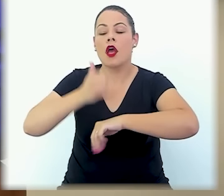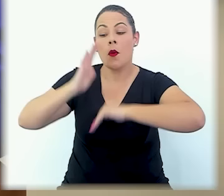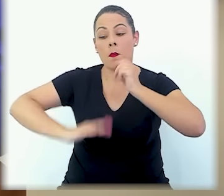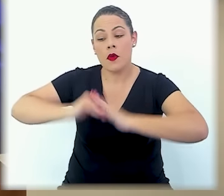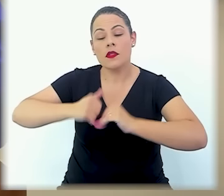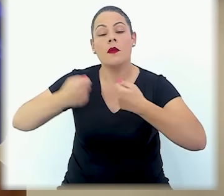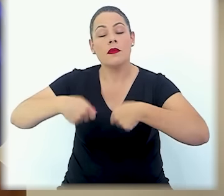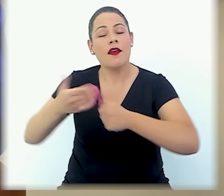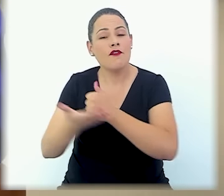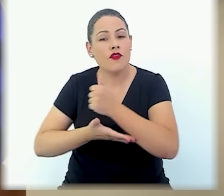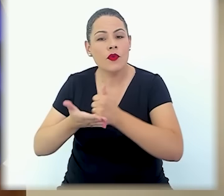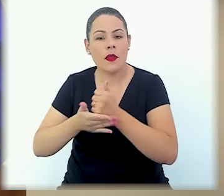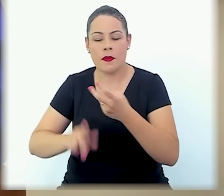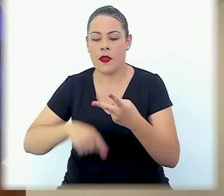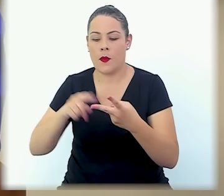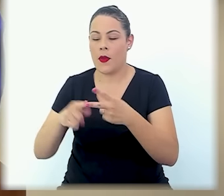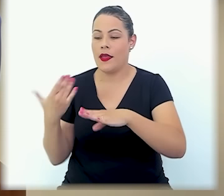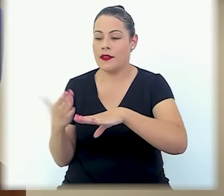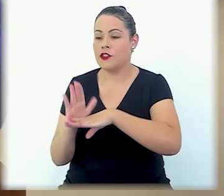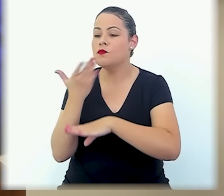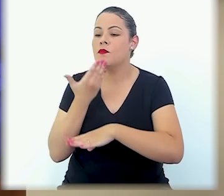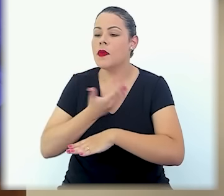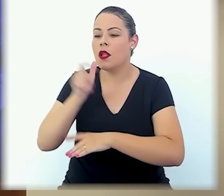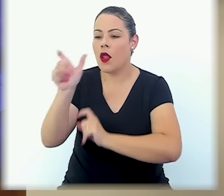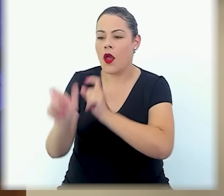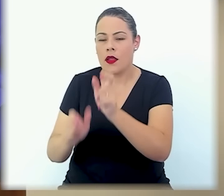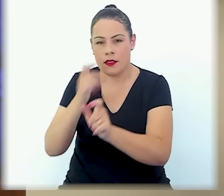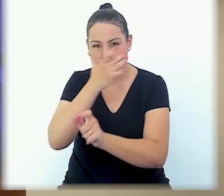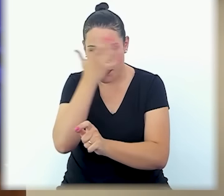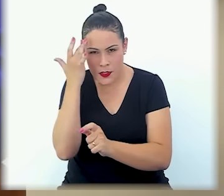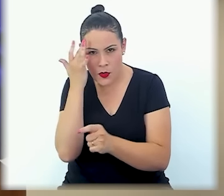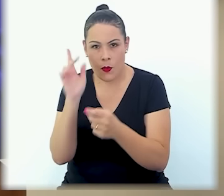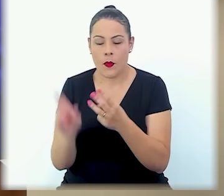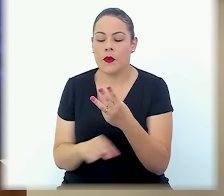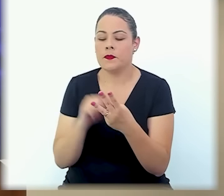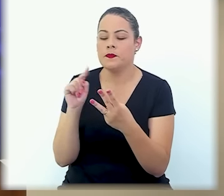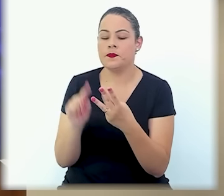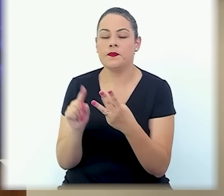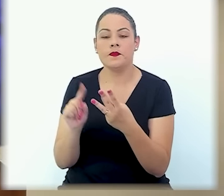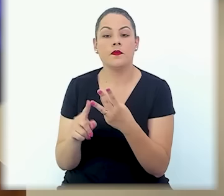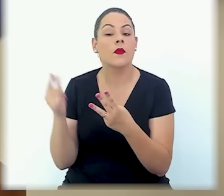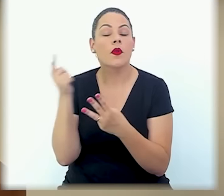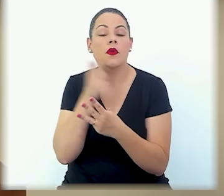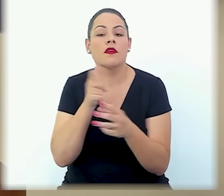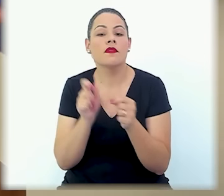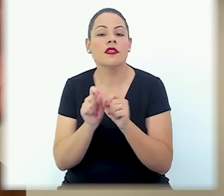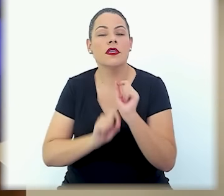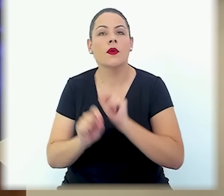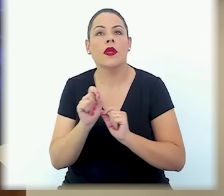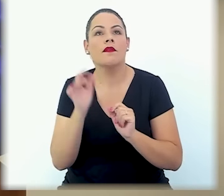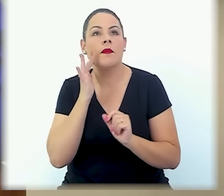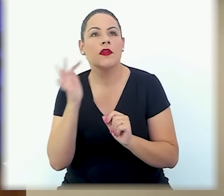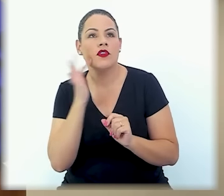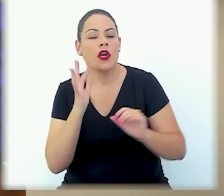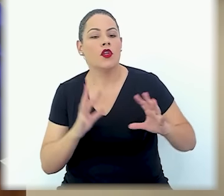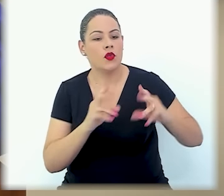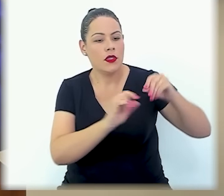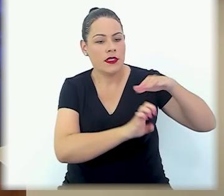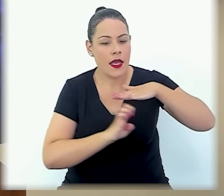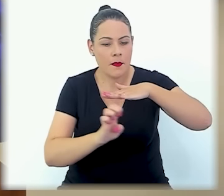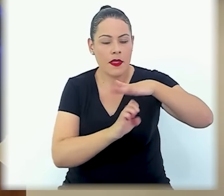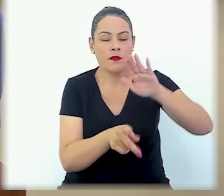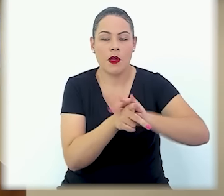né? Um atendimento melhor a esses catadores e catadoras, né? As empresas, fabricantes